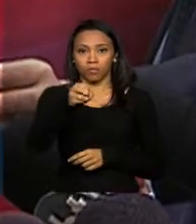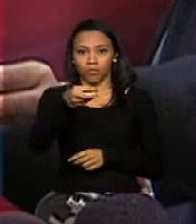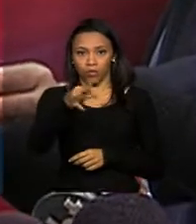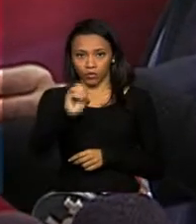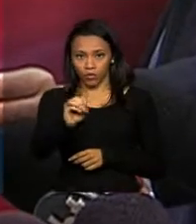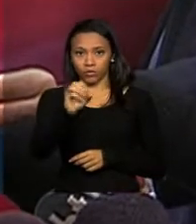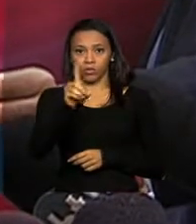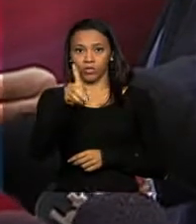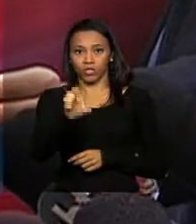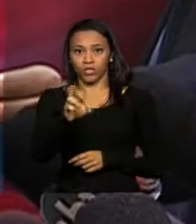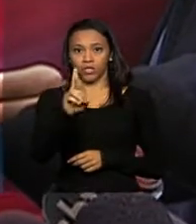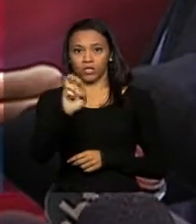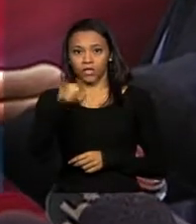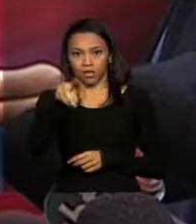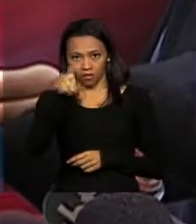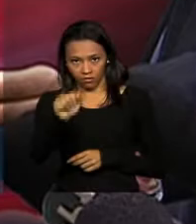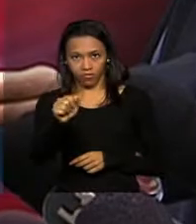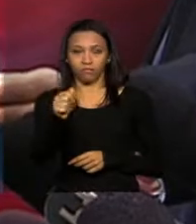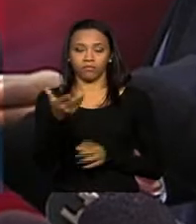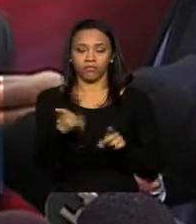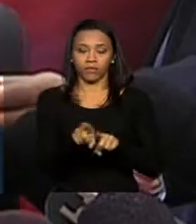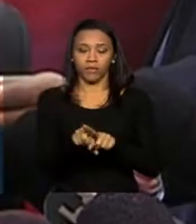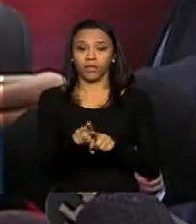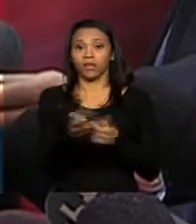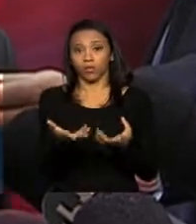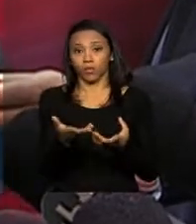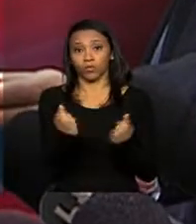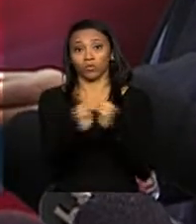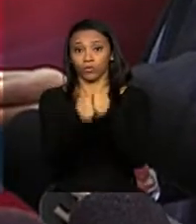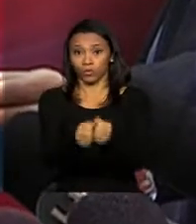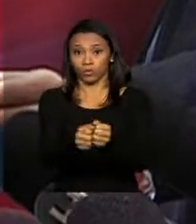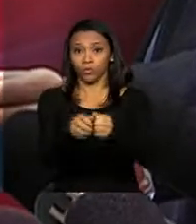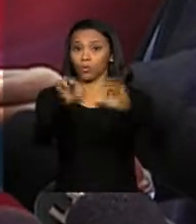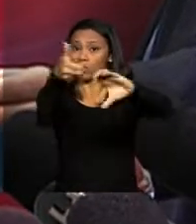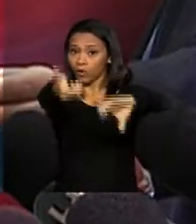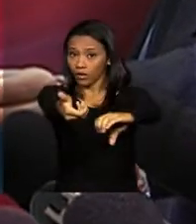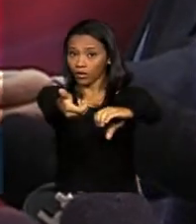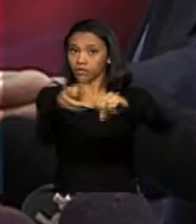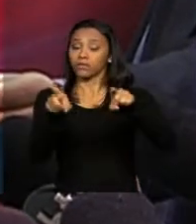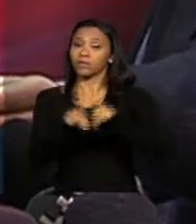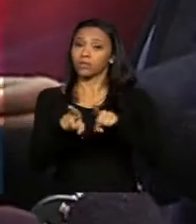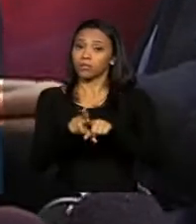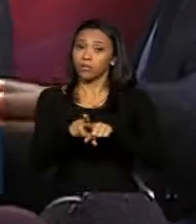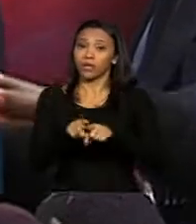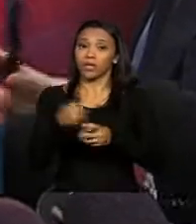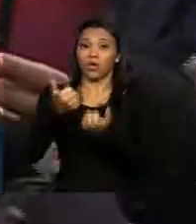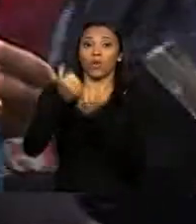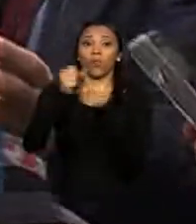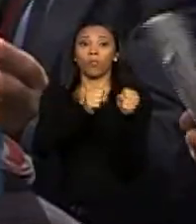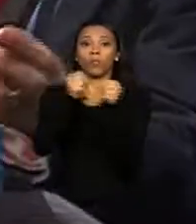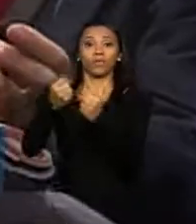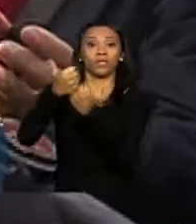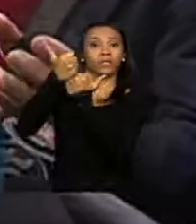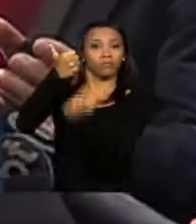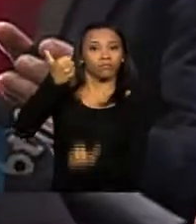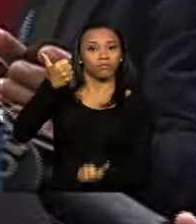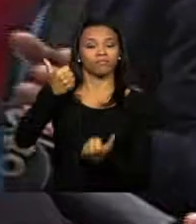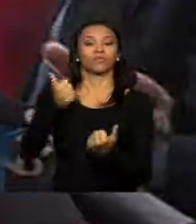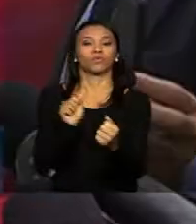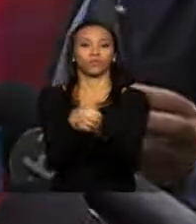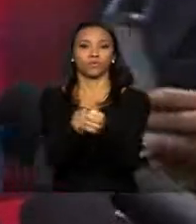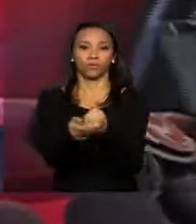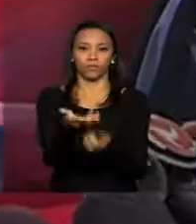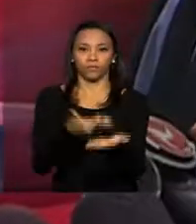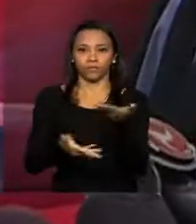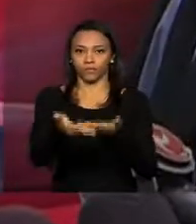vamos seguir nessa Trilha ou seja Congresso Nacional e executivo governam juntos acha que o PMDB vai ter que